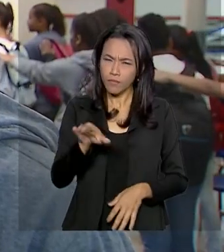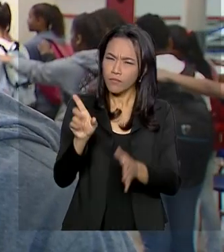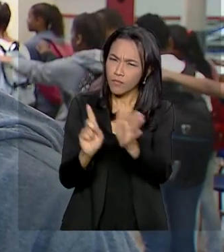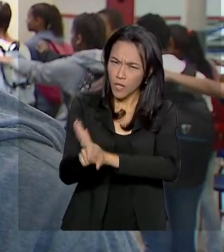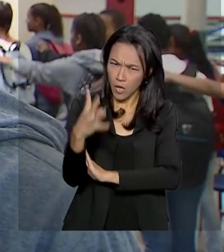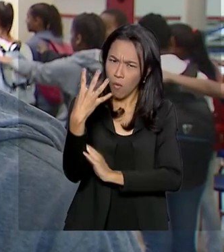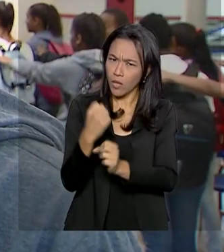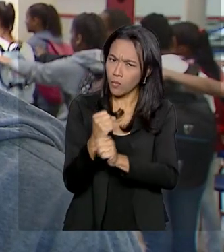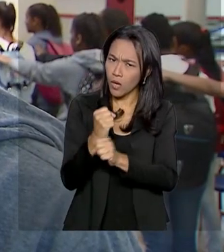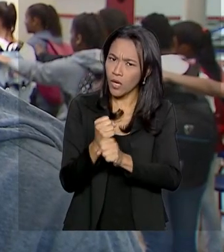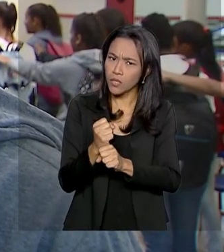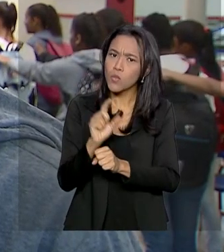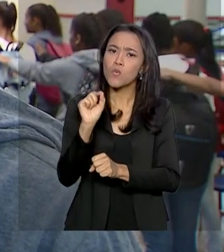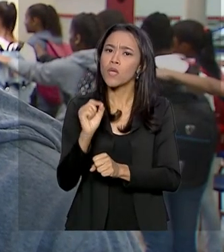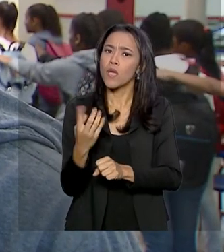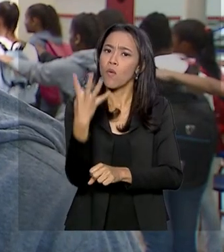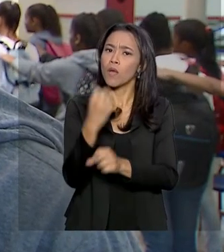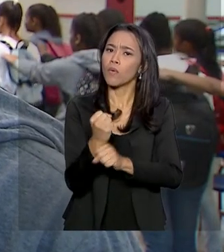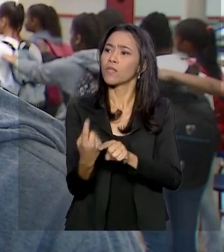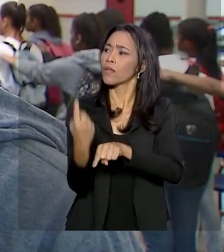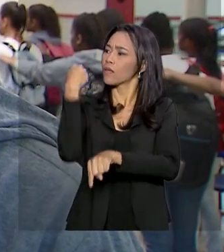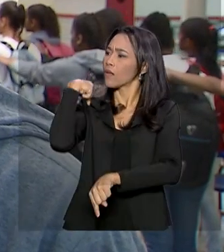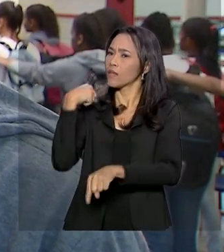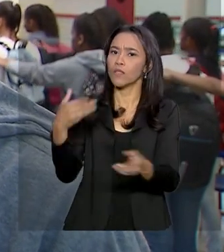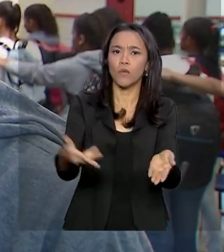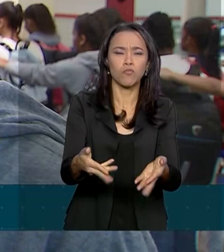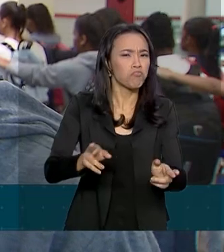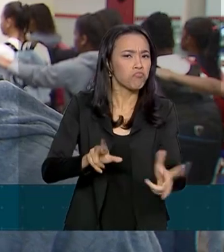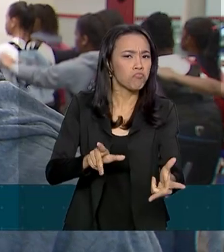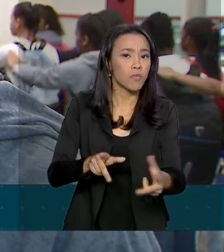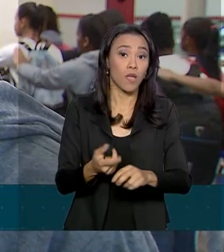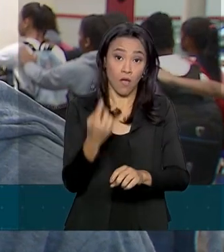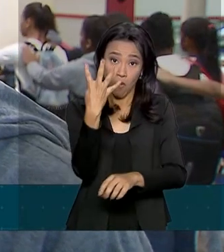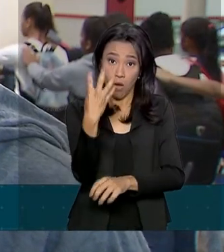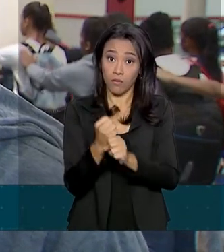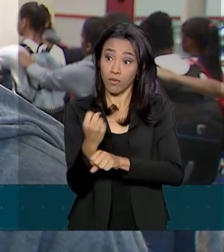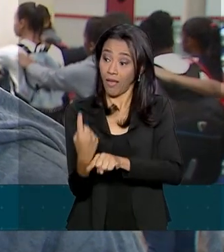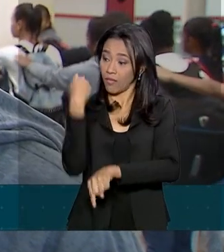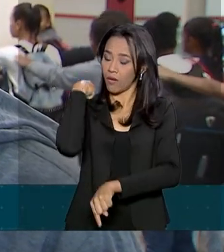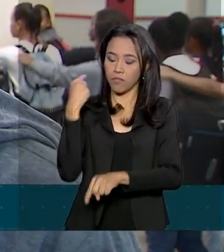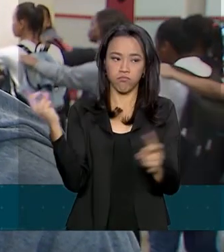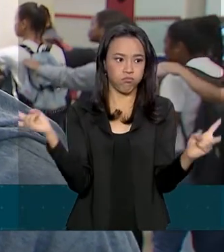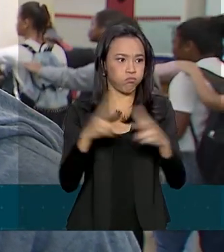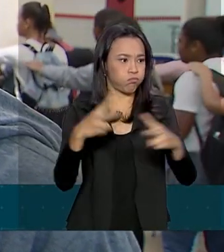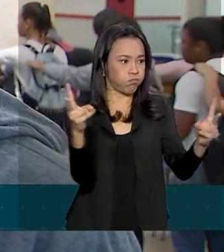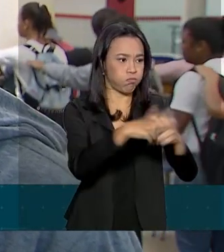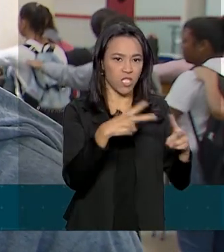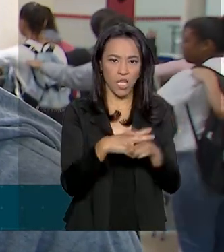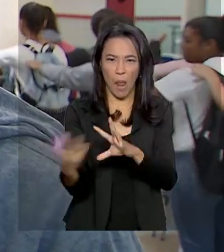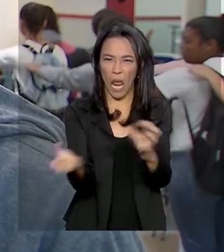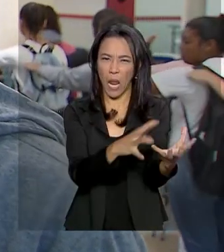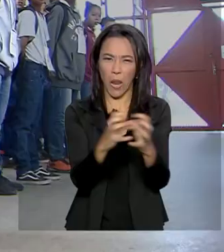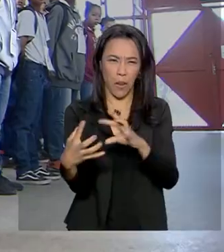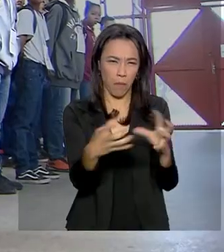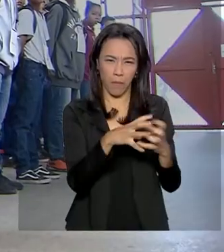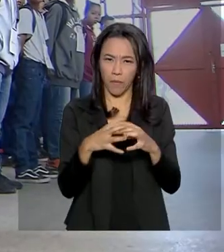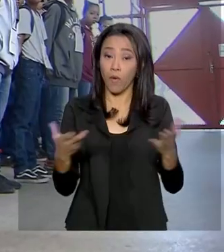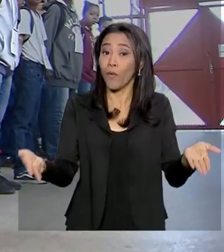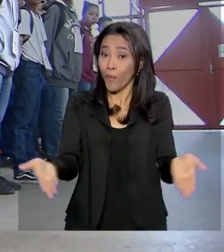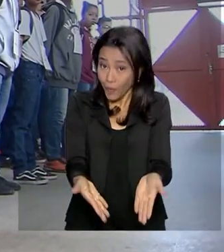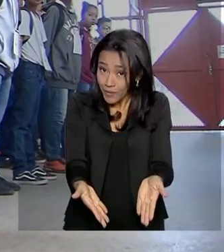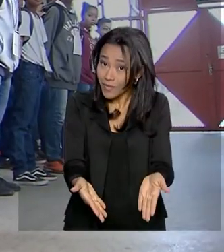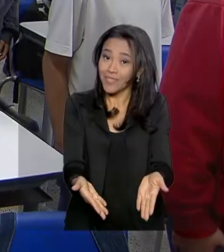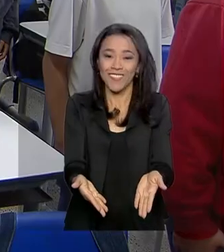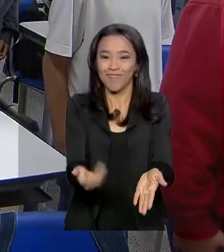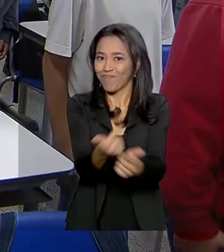anos nessa escola, qual a diferença de quatro anos atrás para hoje? Porque quatro anos atrás tinha briga demais, aí hoje em dia